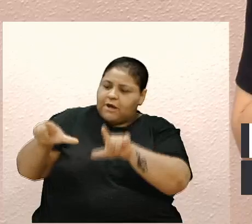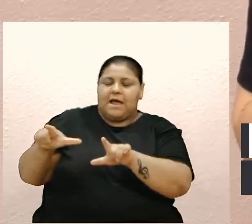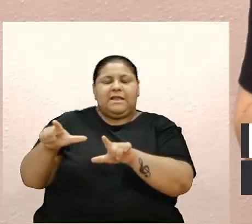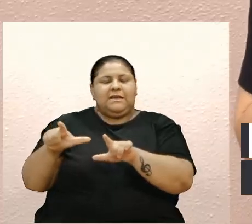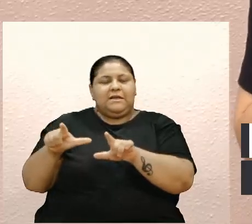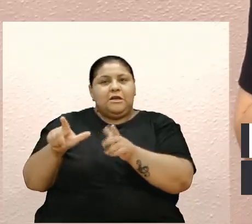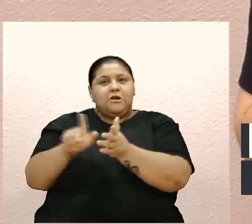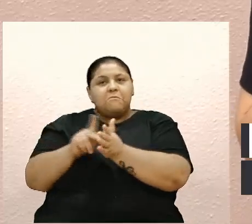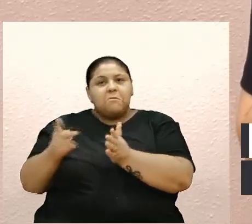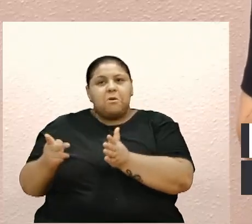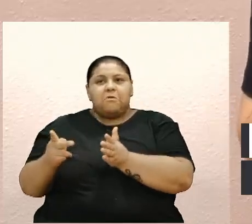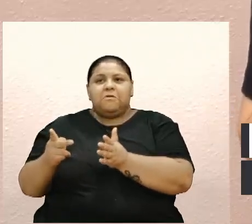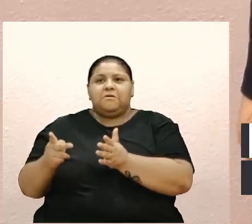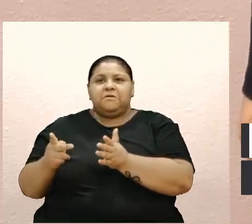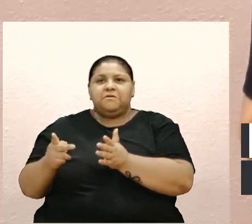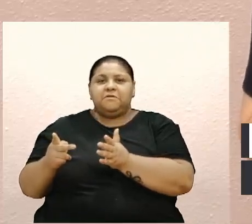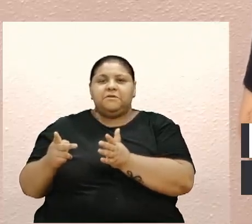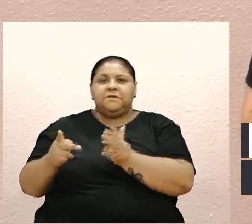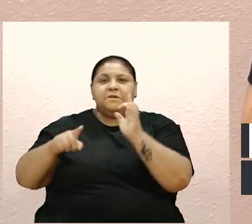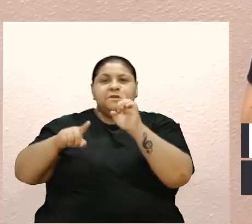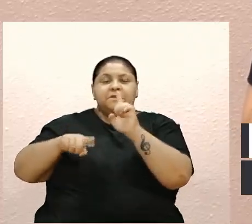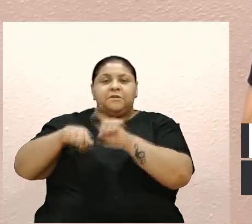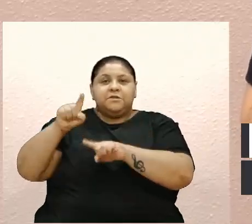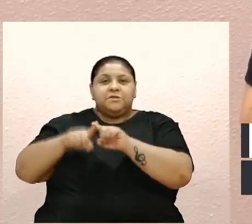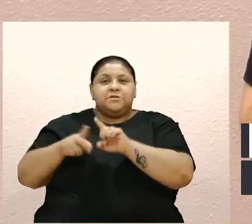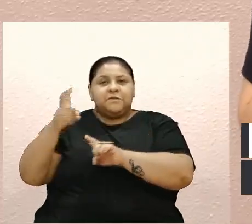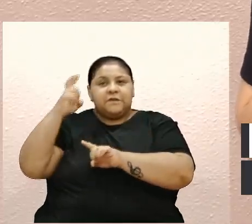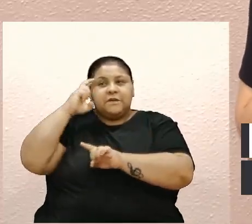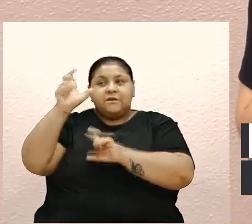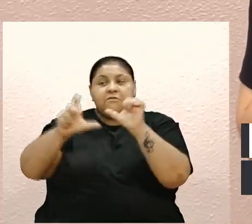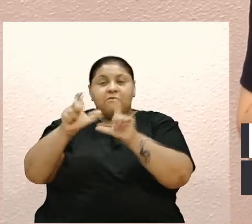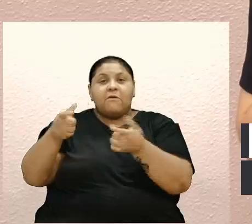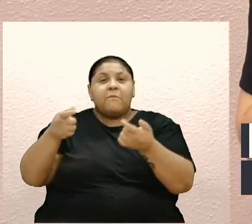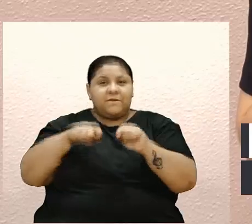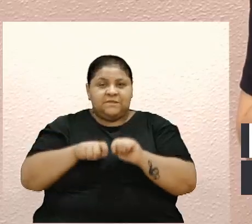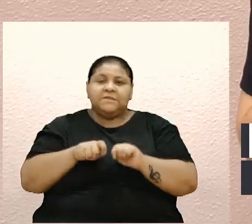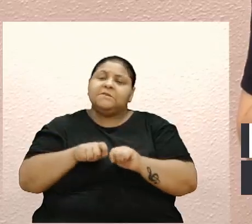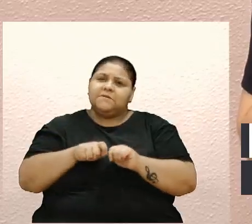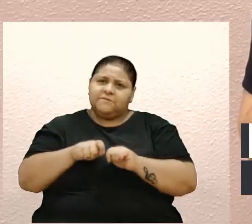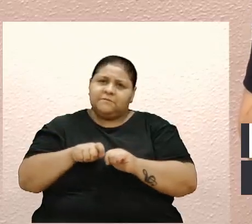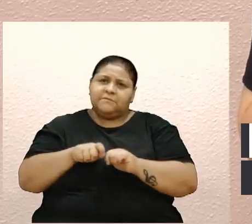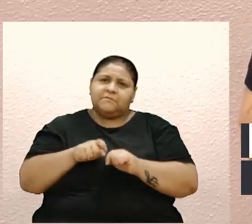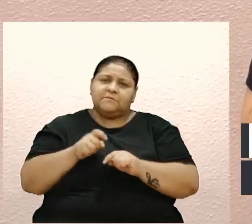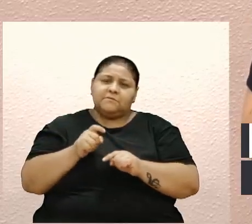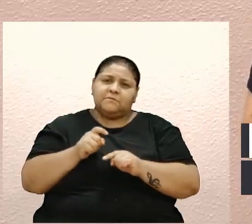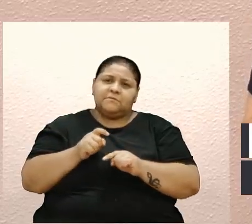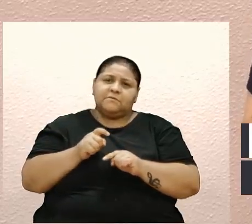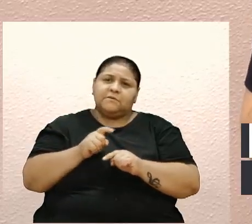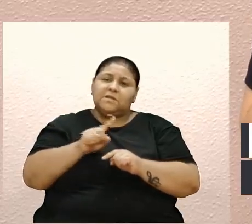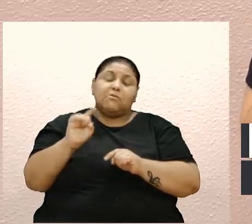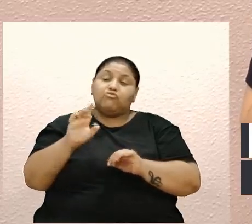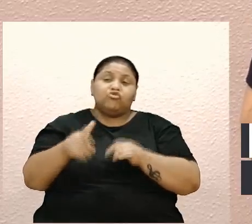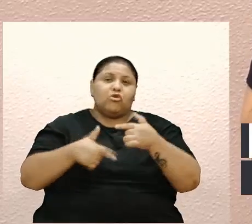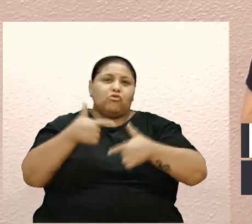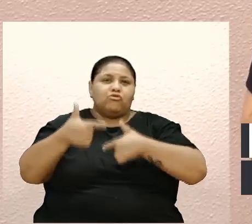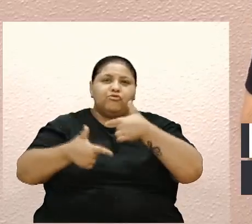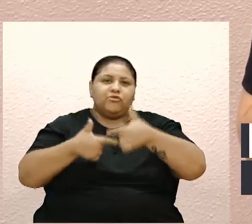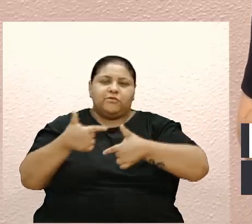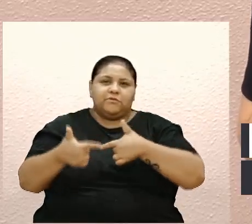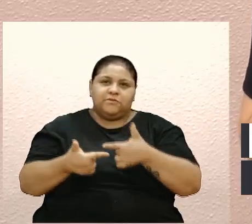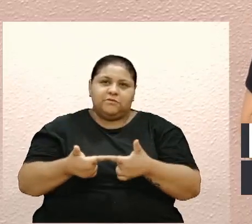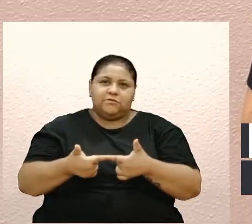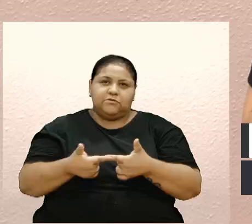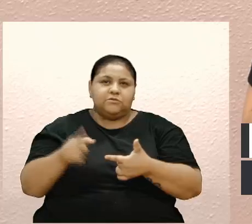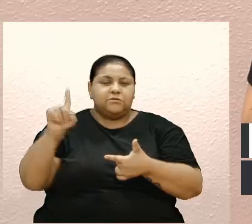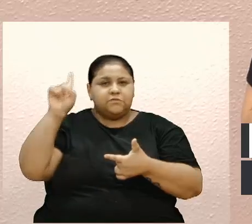de atividade cultural e que as pessoas precisam disso, né? Também para além do trabalho, para além das questões do dia a